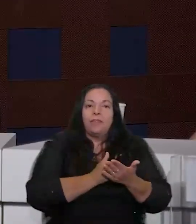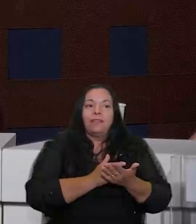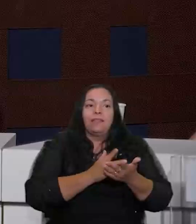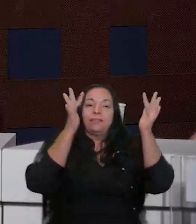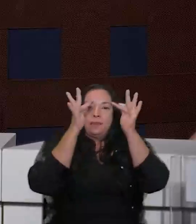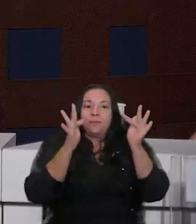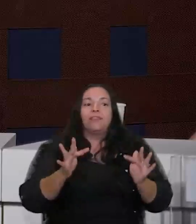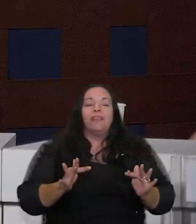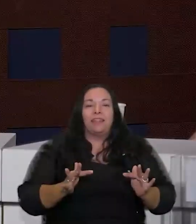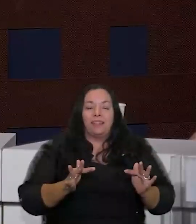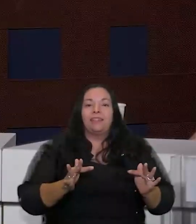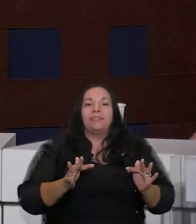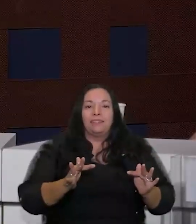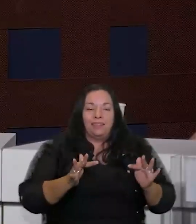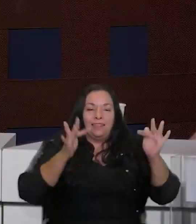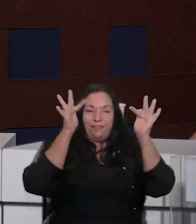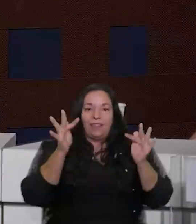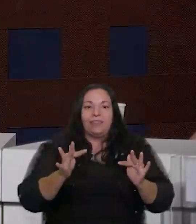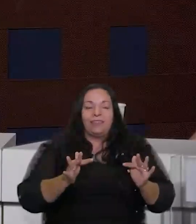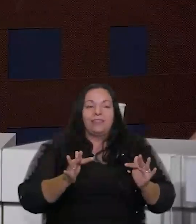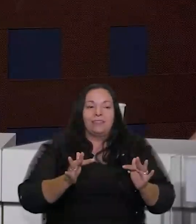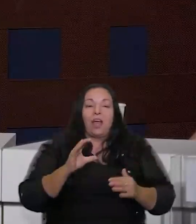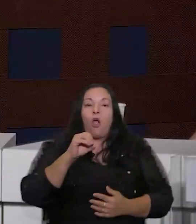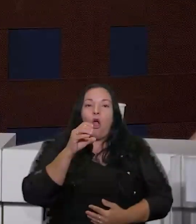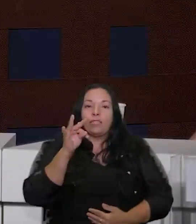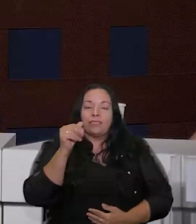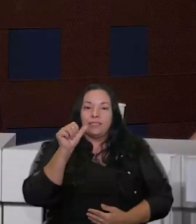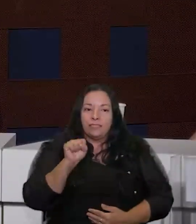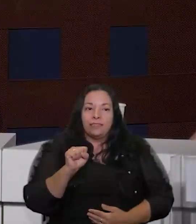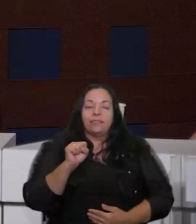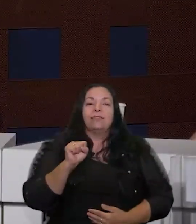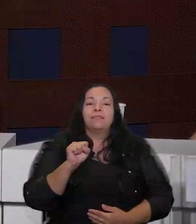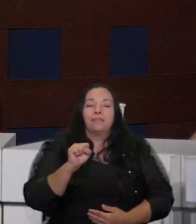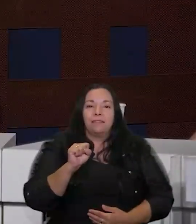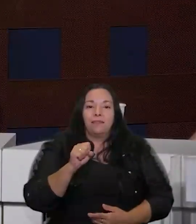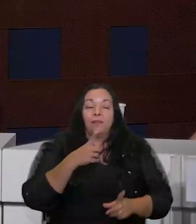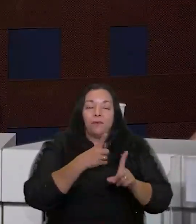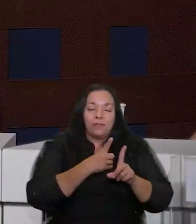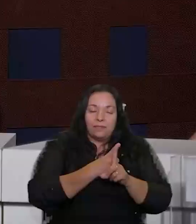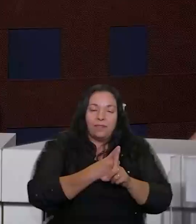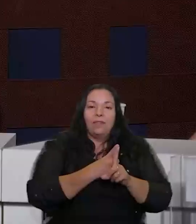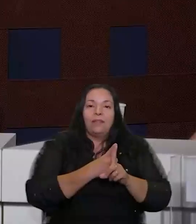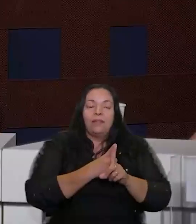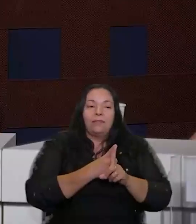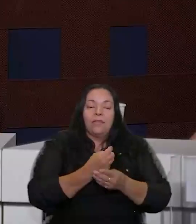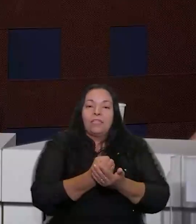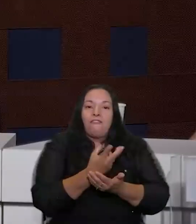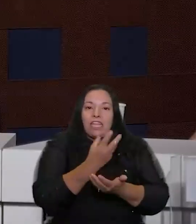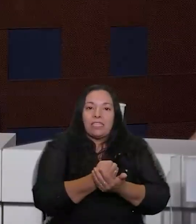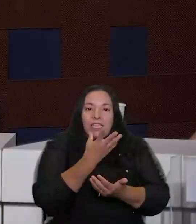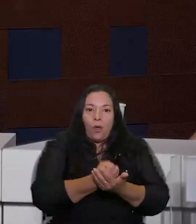vou ser cotista, sempre vou ser uma egressa do sistema de cotas, e que bom que eu encontrei matéria nisso e consegui trazer para a ficção